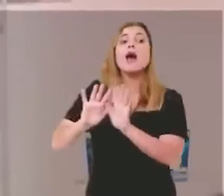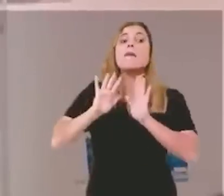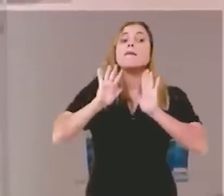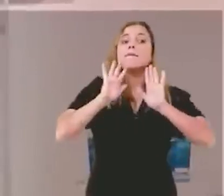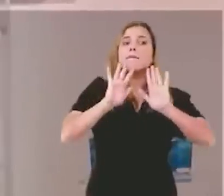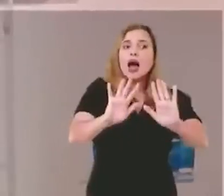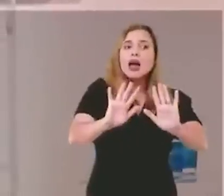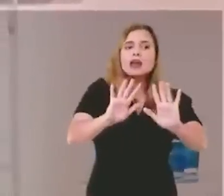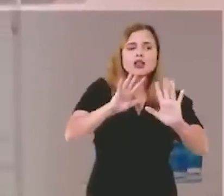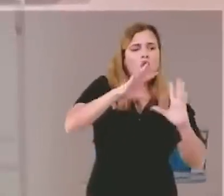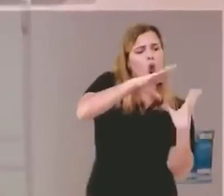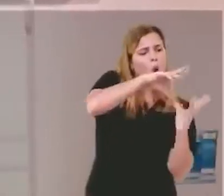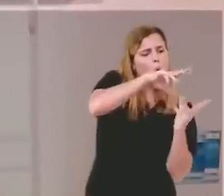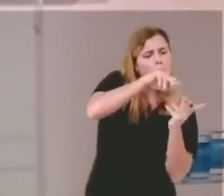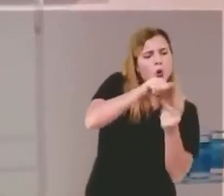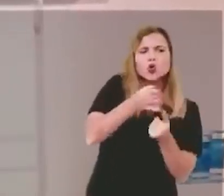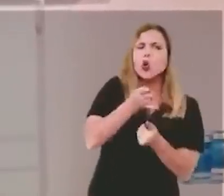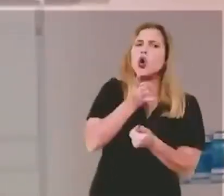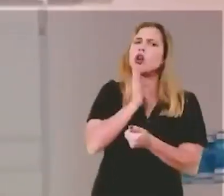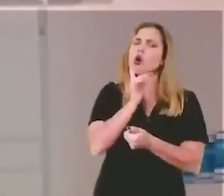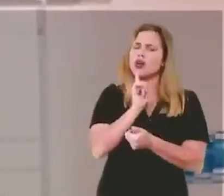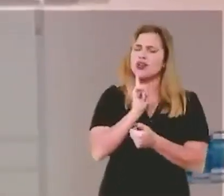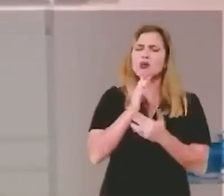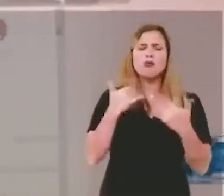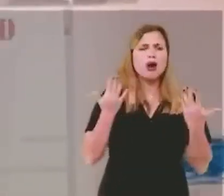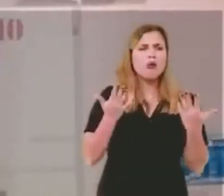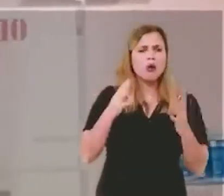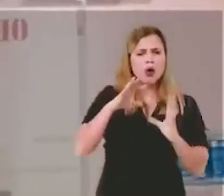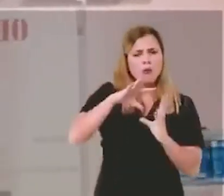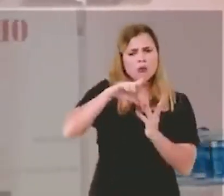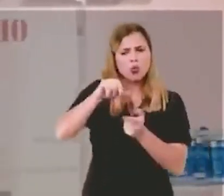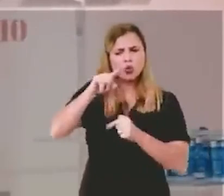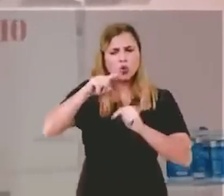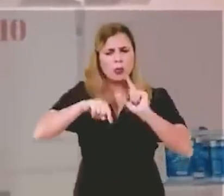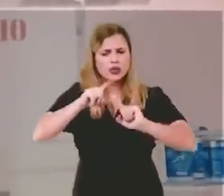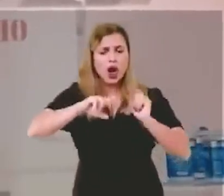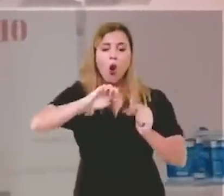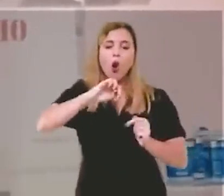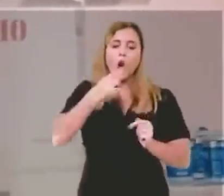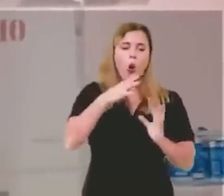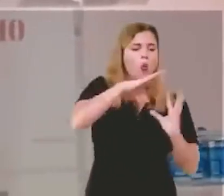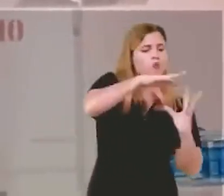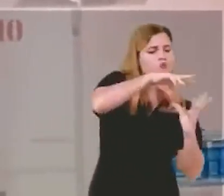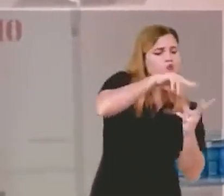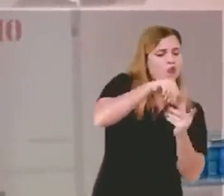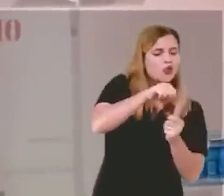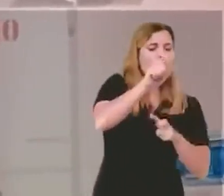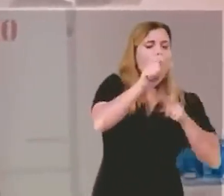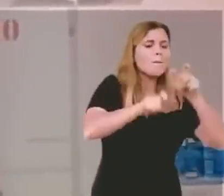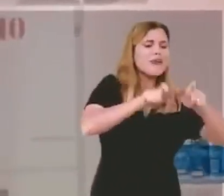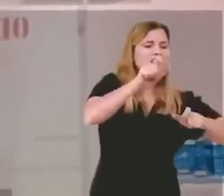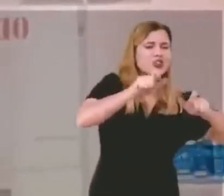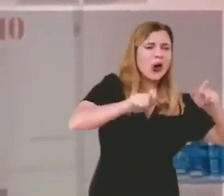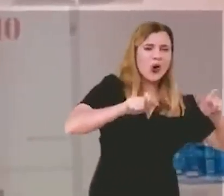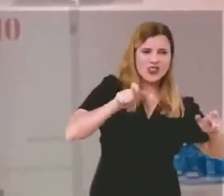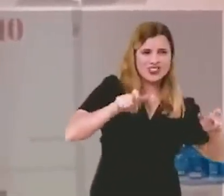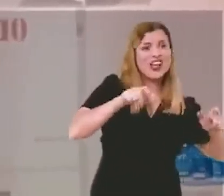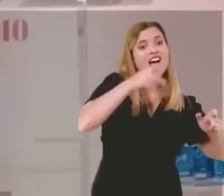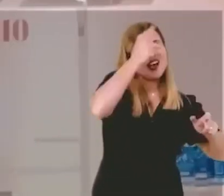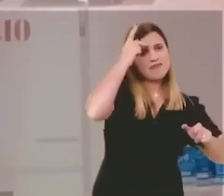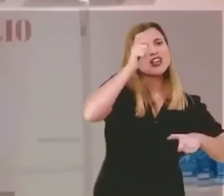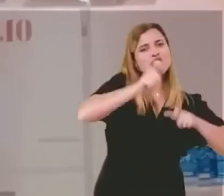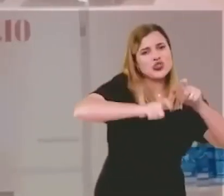pessoas. Então, ao ler sua Bíblia, preste atenção, porque às vezes uma mesma palavra repetida num mesmo versículo pode ter